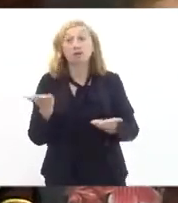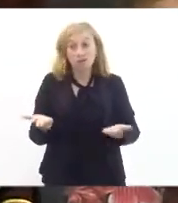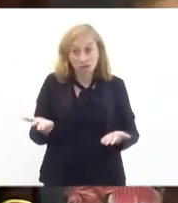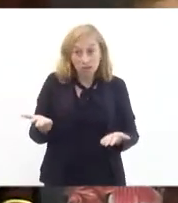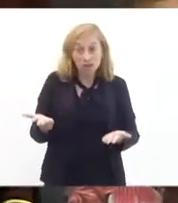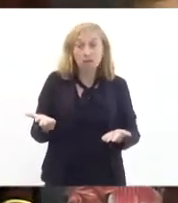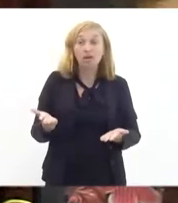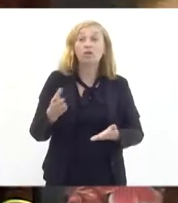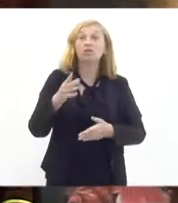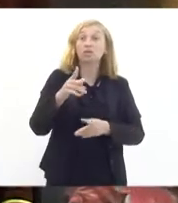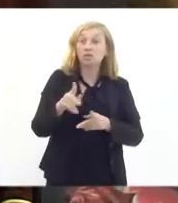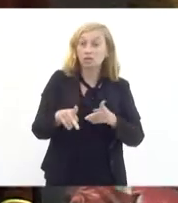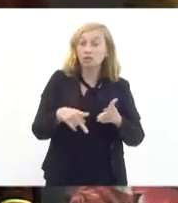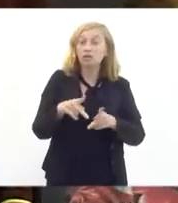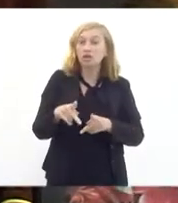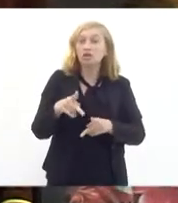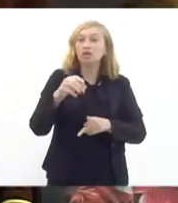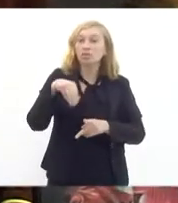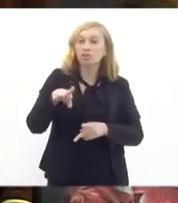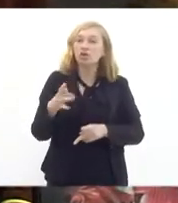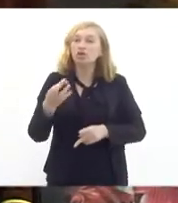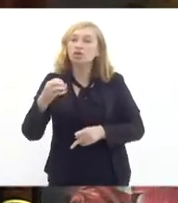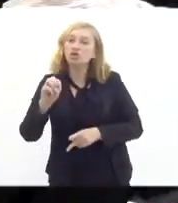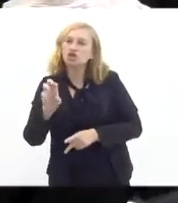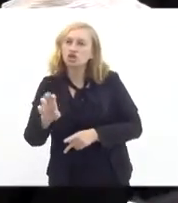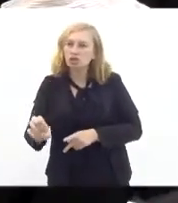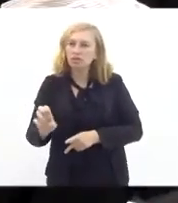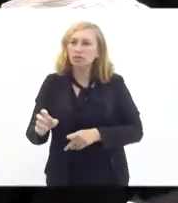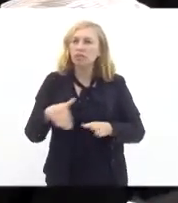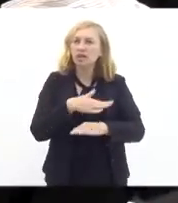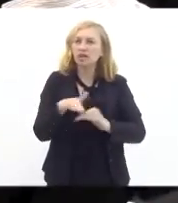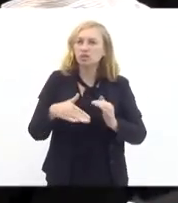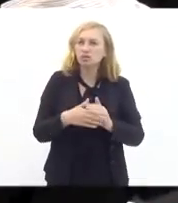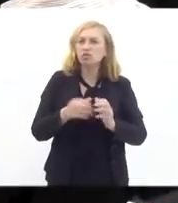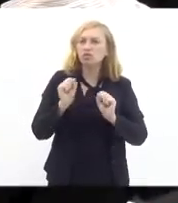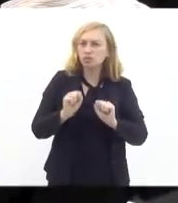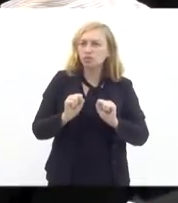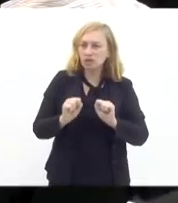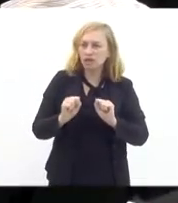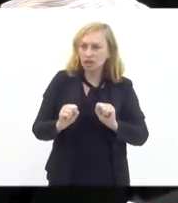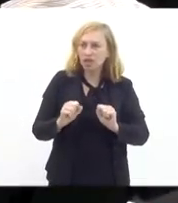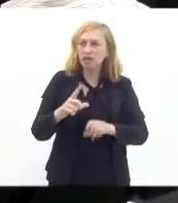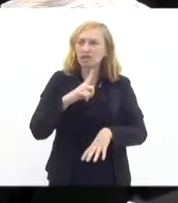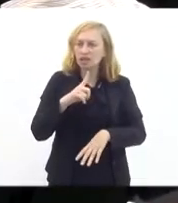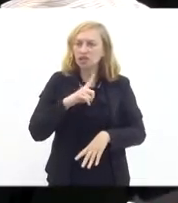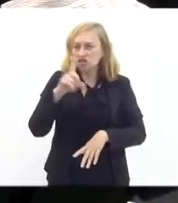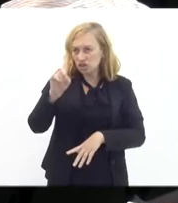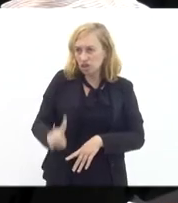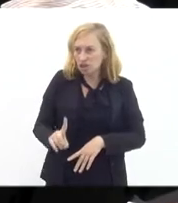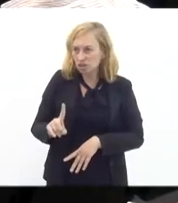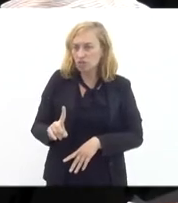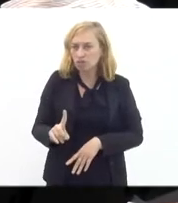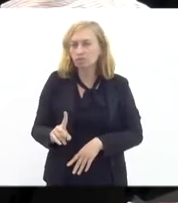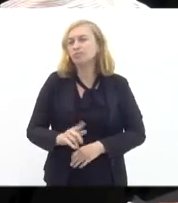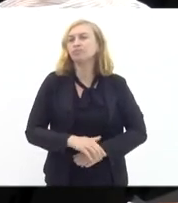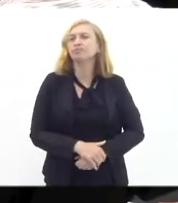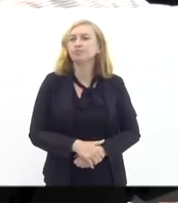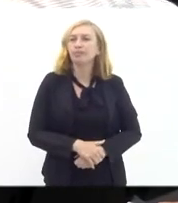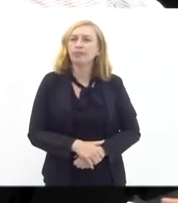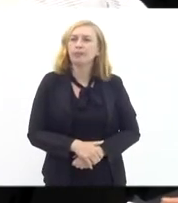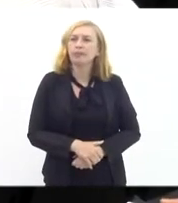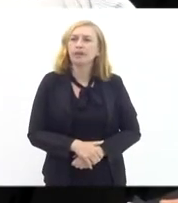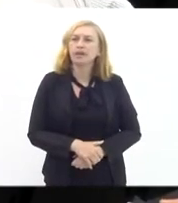Popularizar o microchip e torná-lo ao alcance de todos. Tem que ter um programa, está certíssimo. Colocá-lo ao alcance de todos.